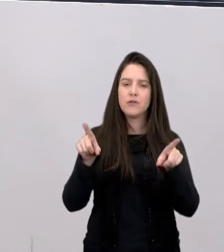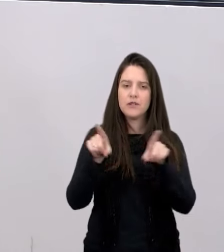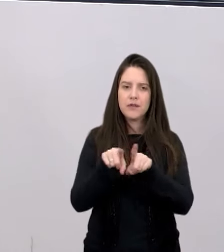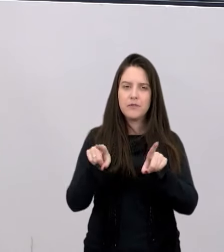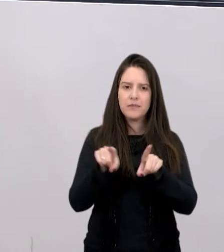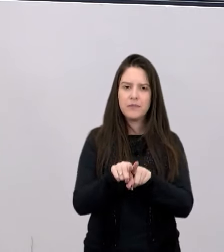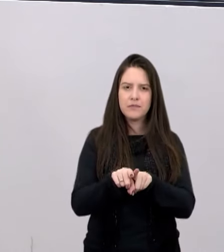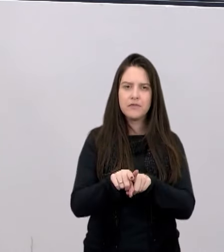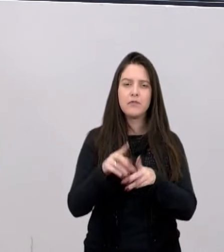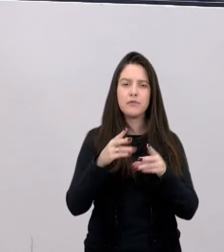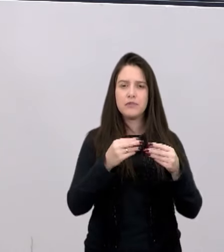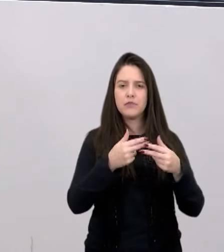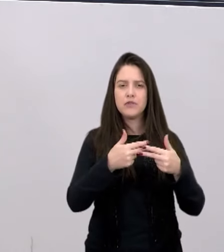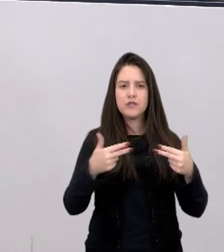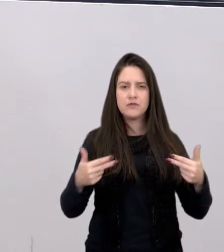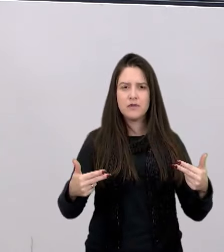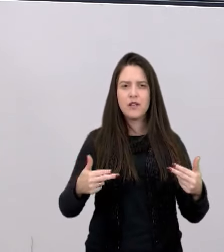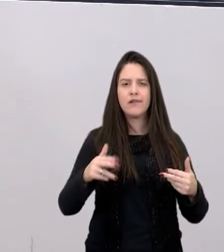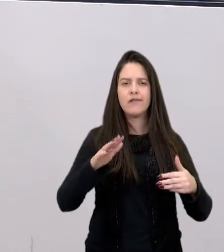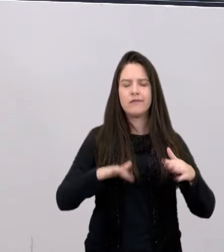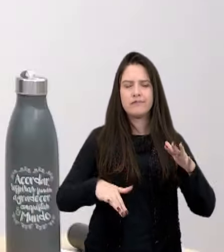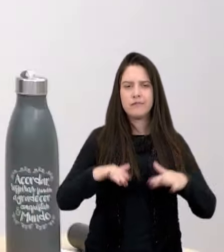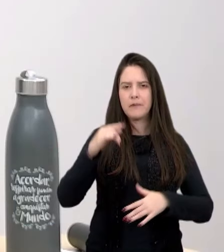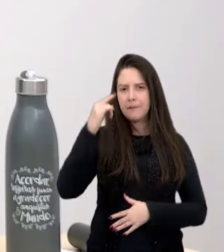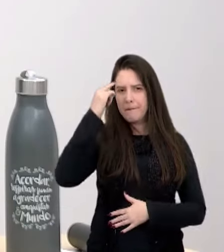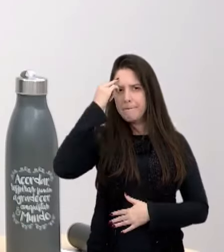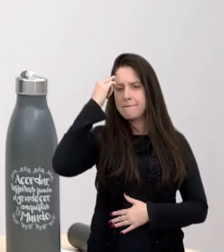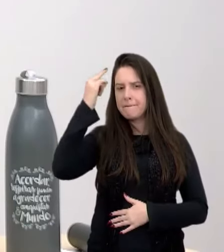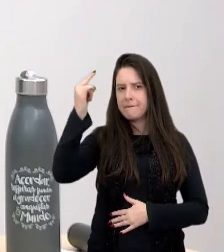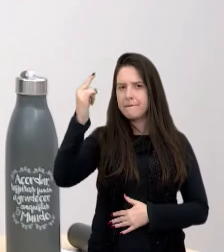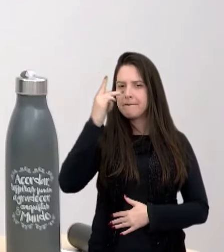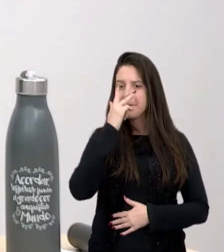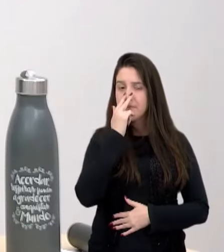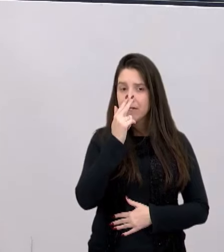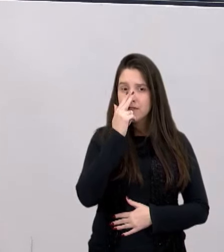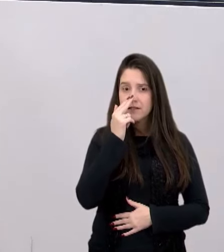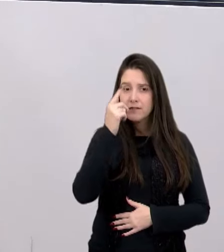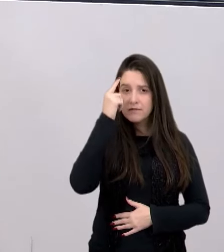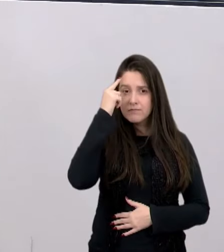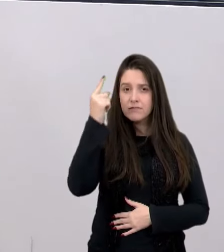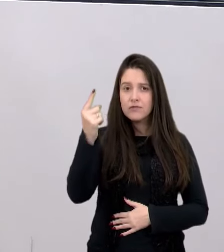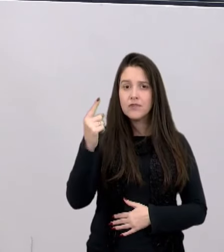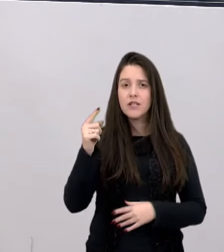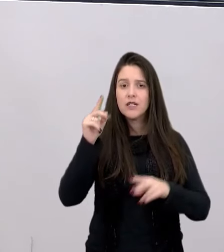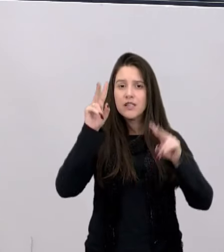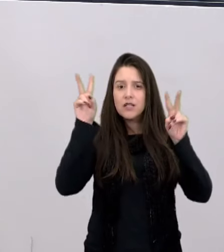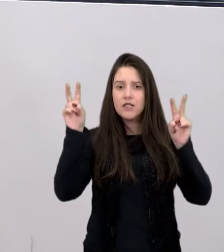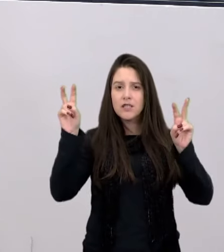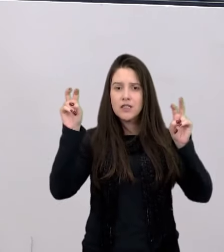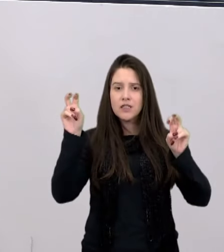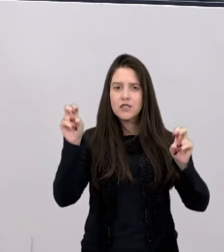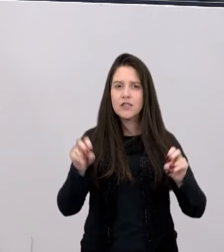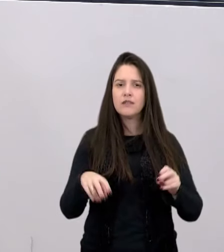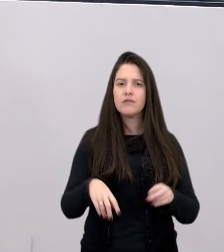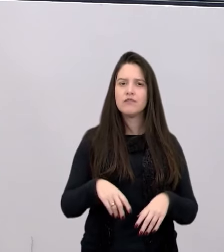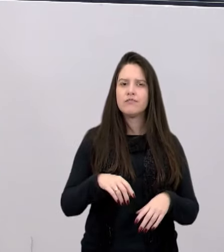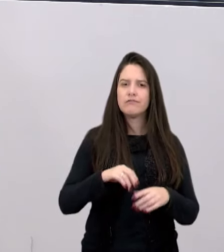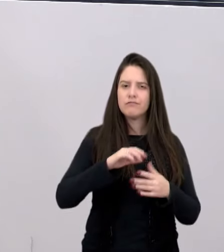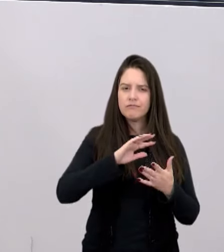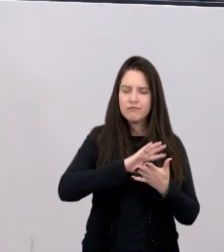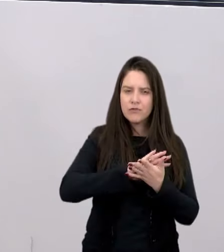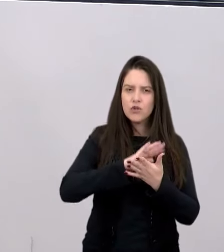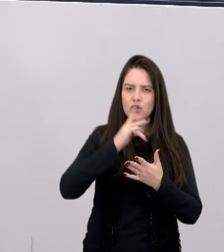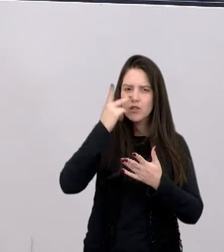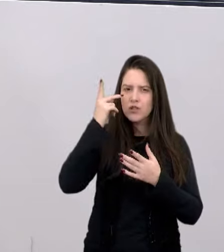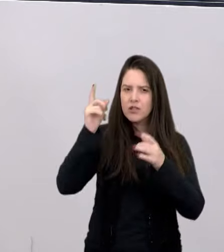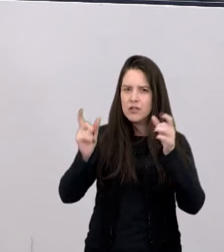que muitas vezes a gente não pensa a respeito disso, é a questão, por exemplo, das nossas extremidades, né? Porque a questão